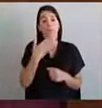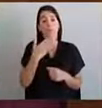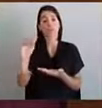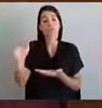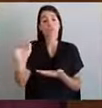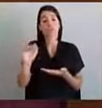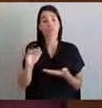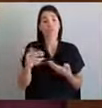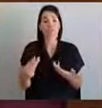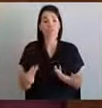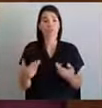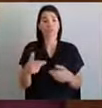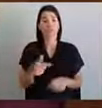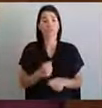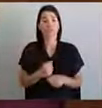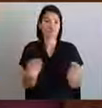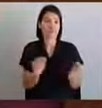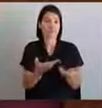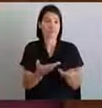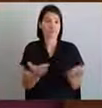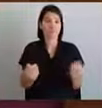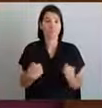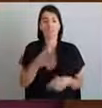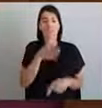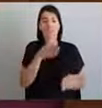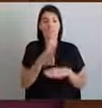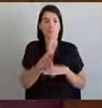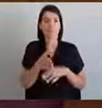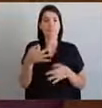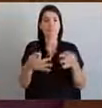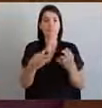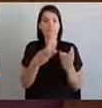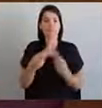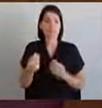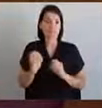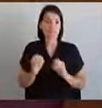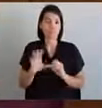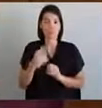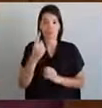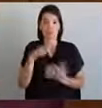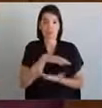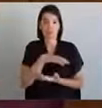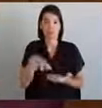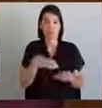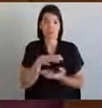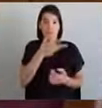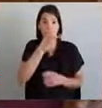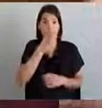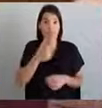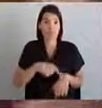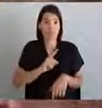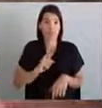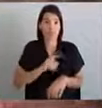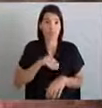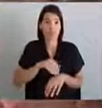de ordem de trabalhos. Não fosse a intervenção fortuita do Tribunal de Contas, em mais uma atrapalhada que, infelizmente, também não tenho tempo para comentar, e o